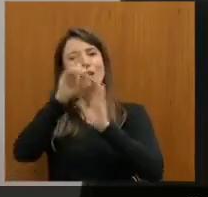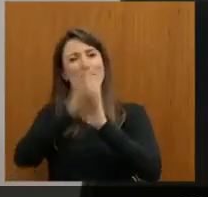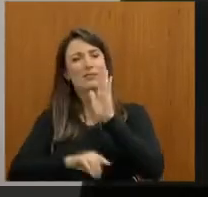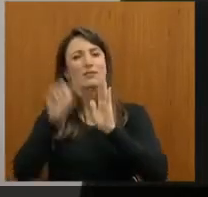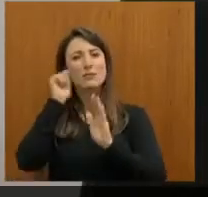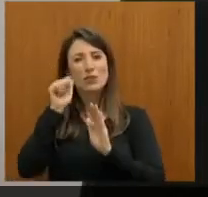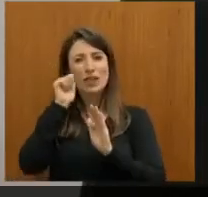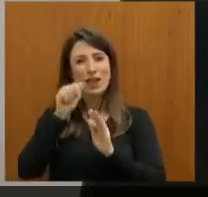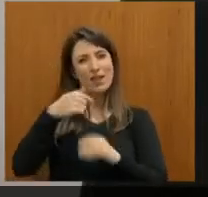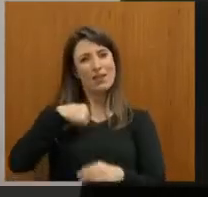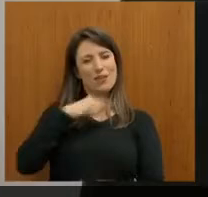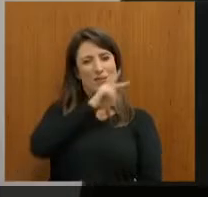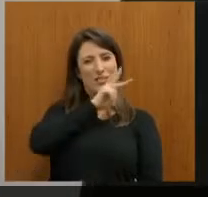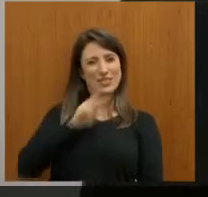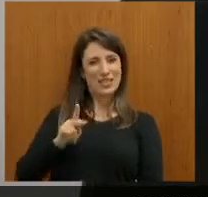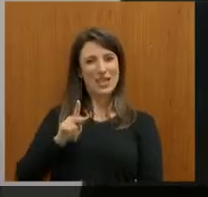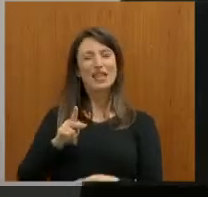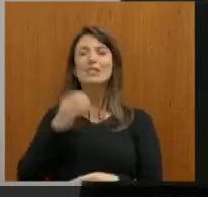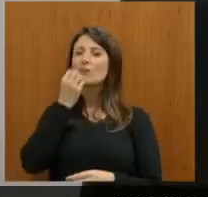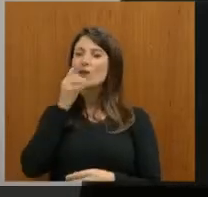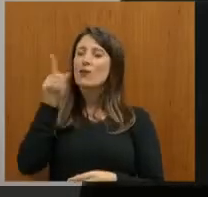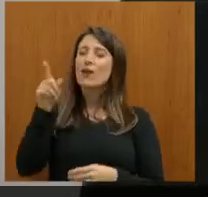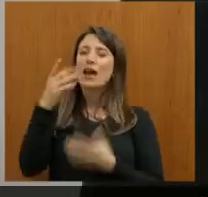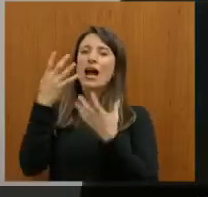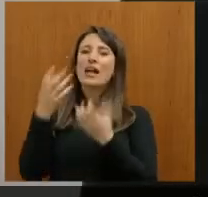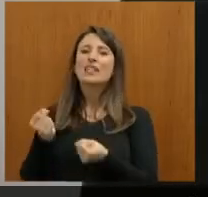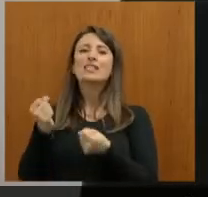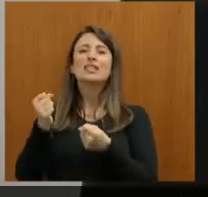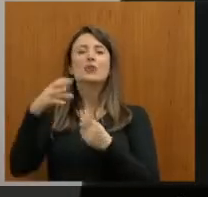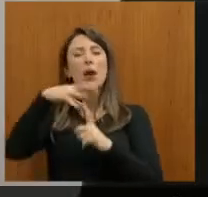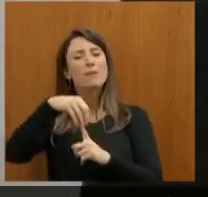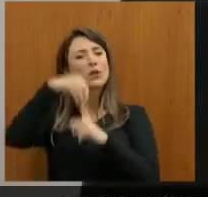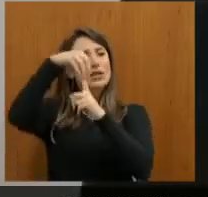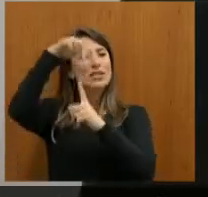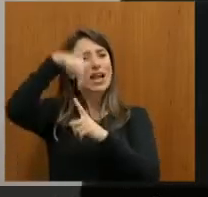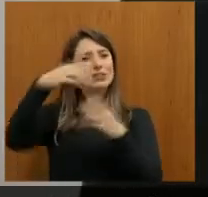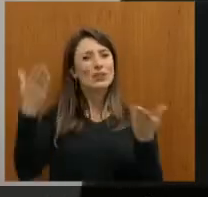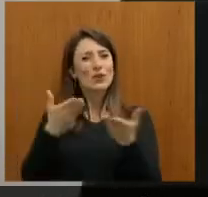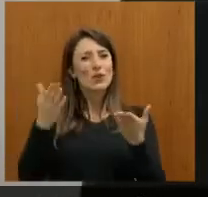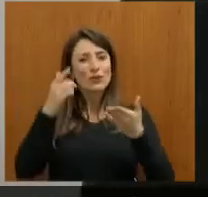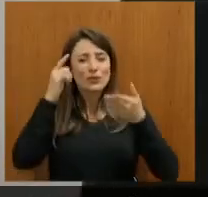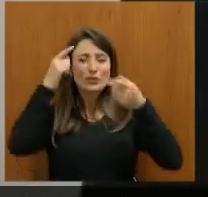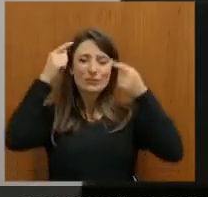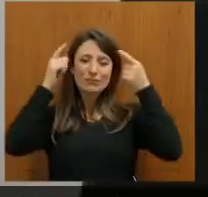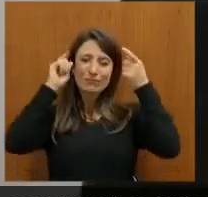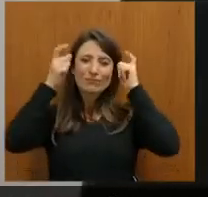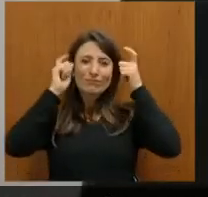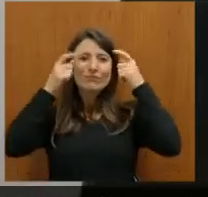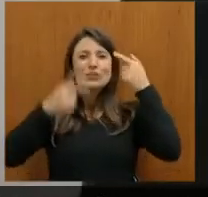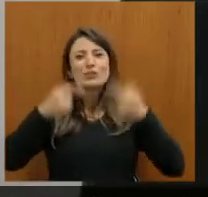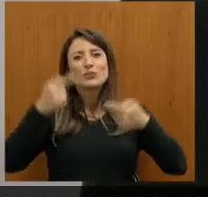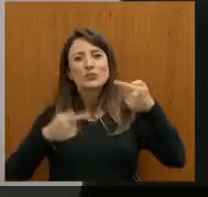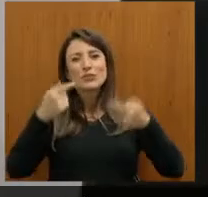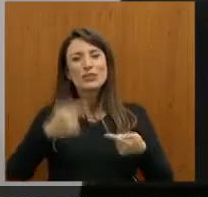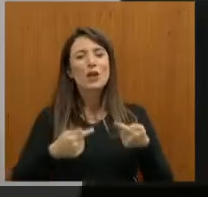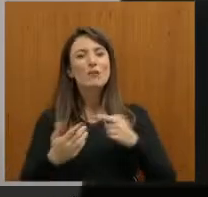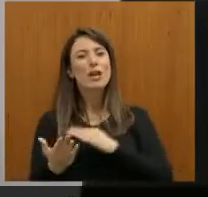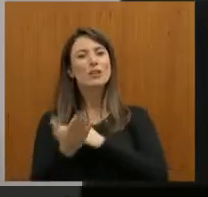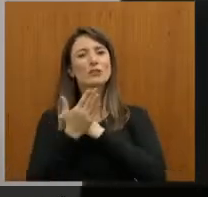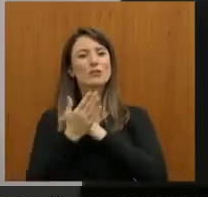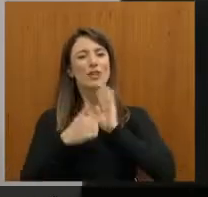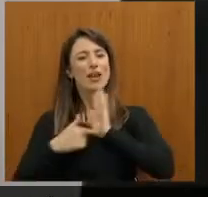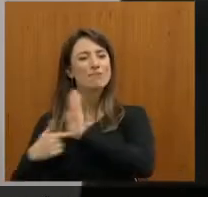de priorizar essa pauta e de nos ajudar a dar visibilidade a um assunto que tem Impacto